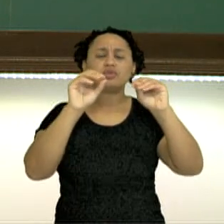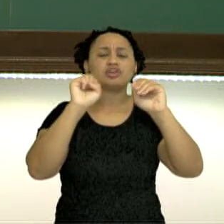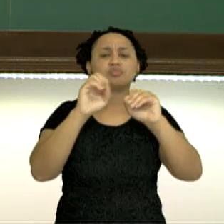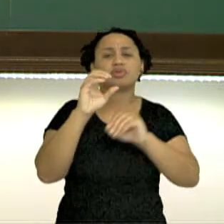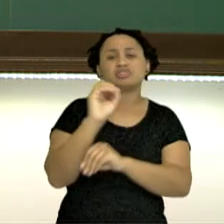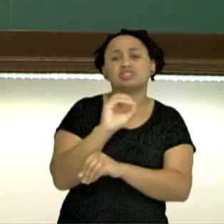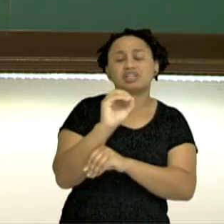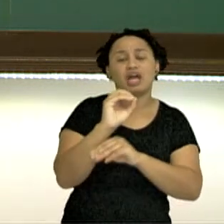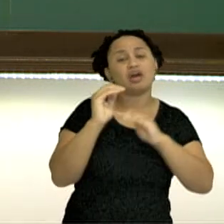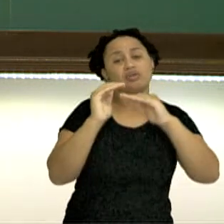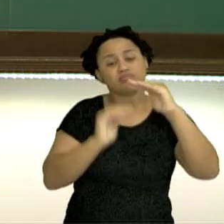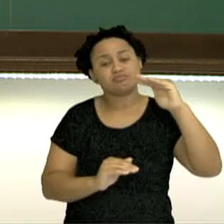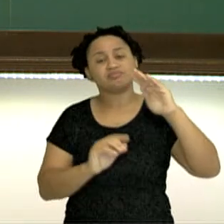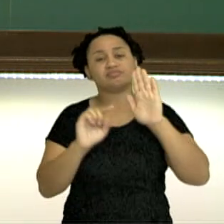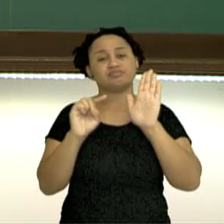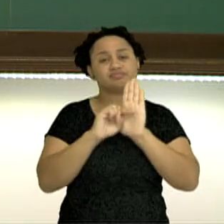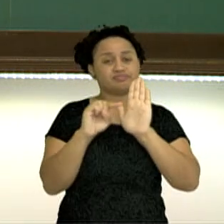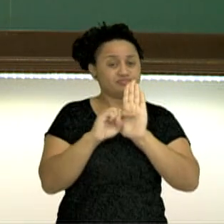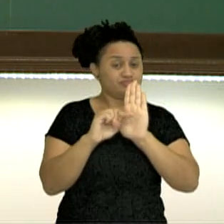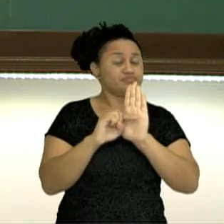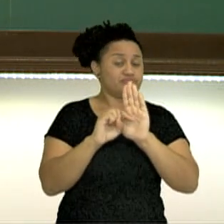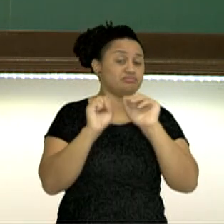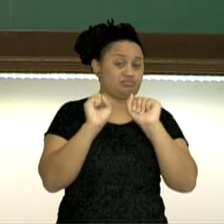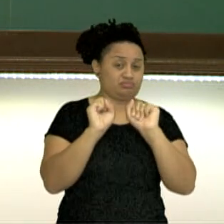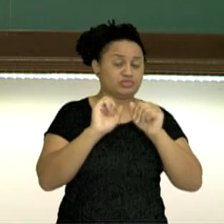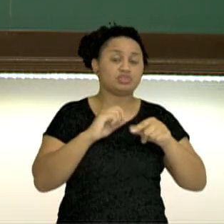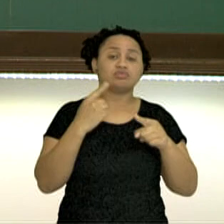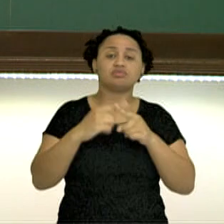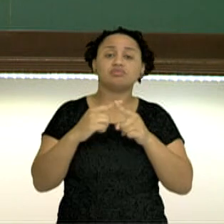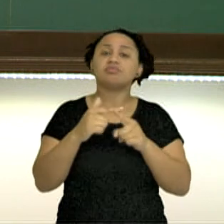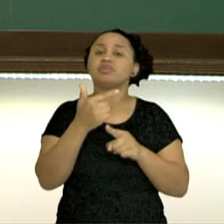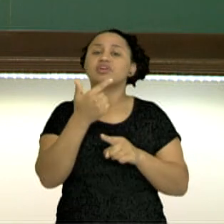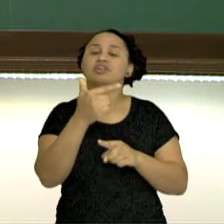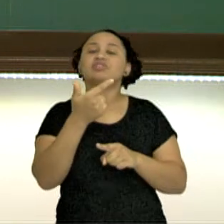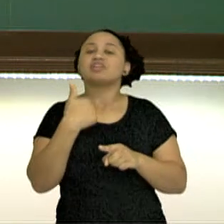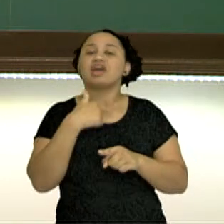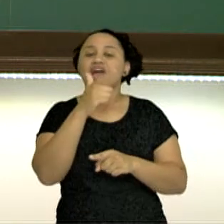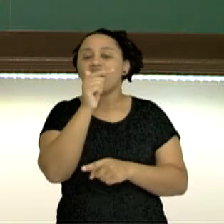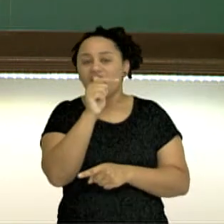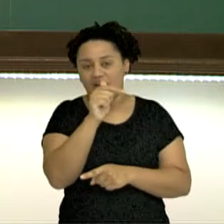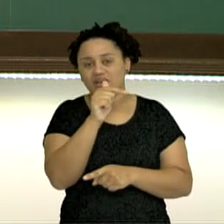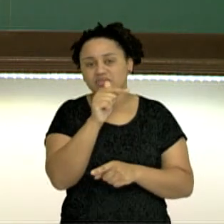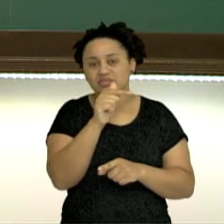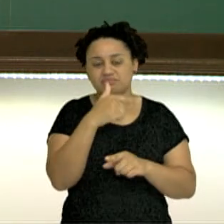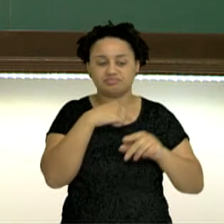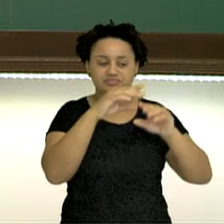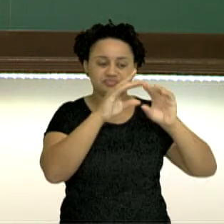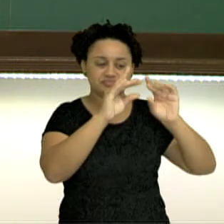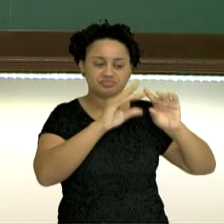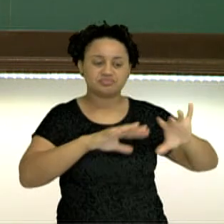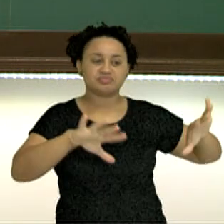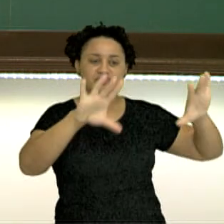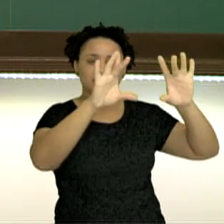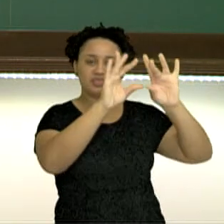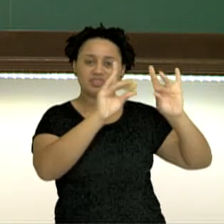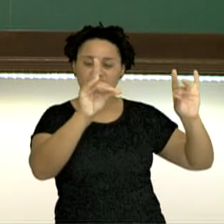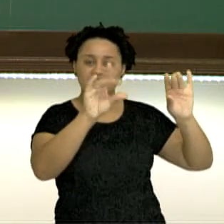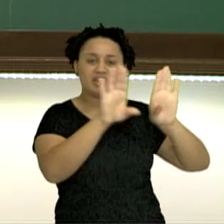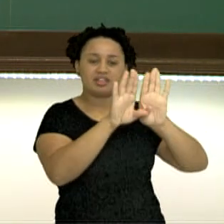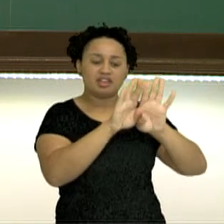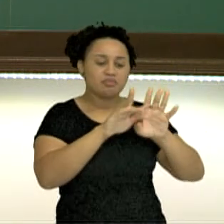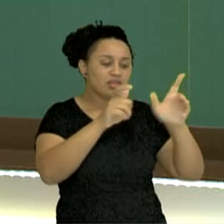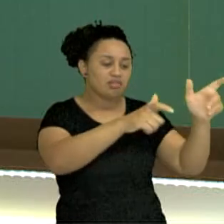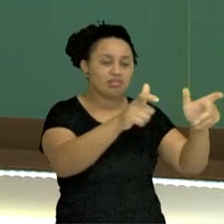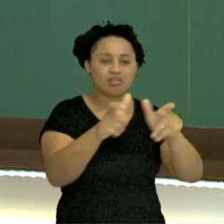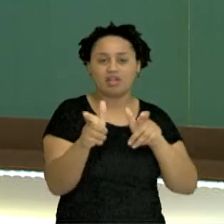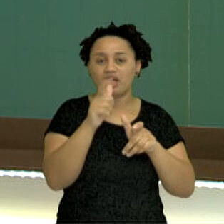0 graus ou até negativas, em função da não disponibilidade de água nem na atmosfera, nem de corpos